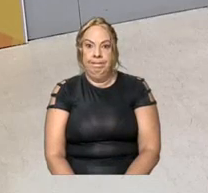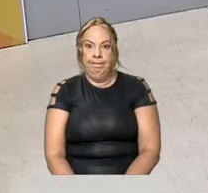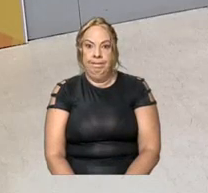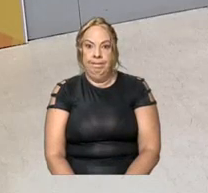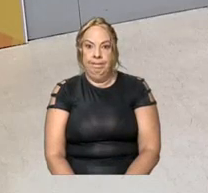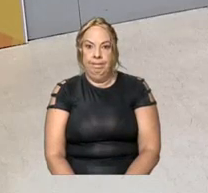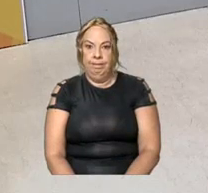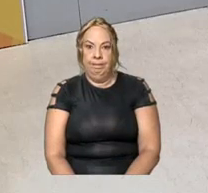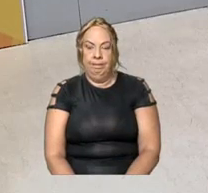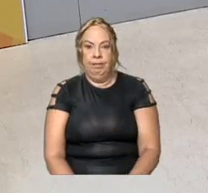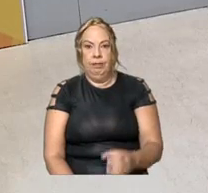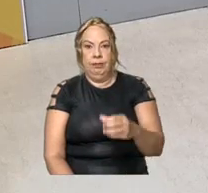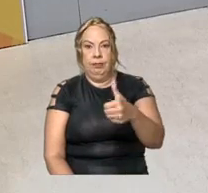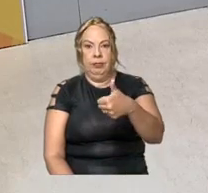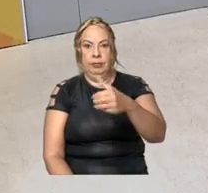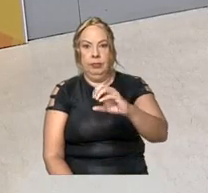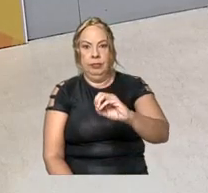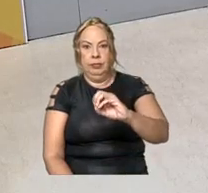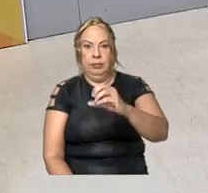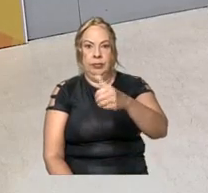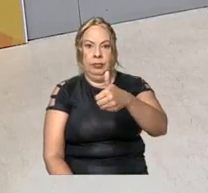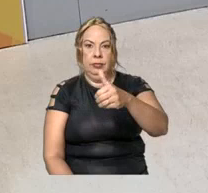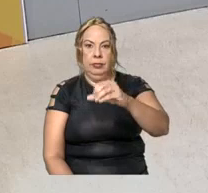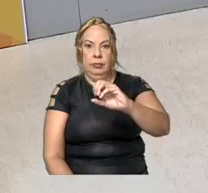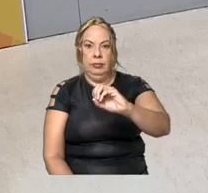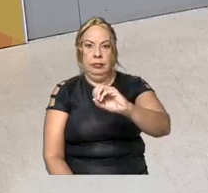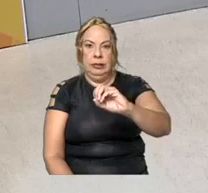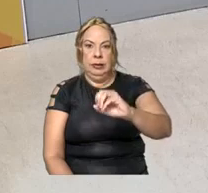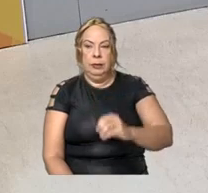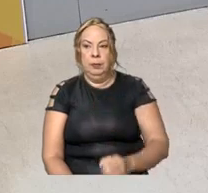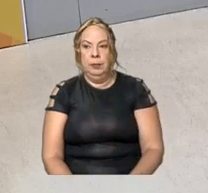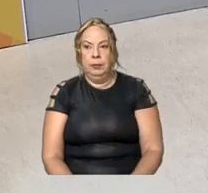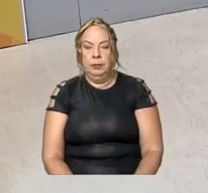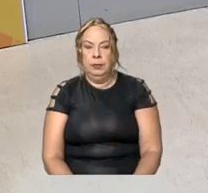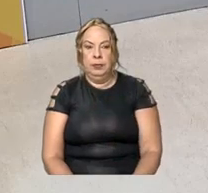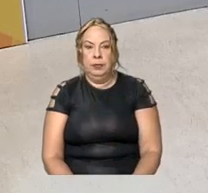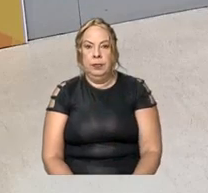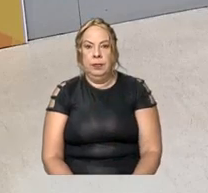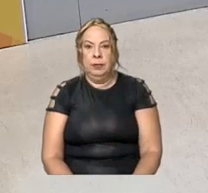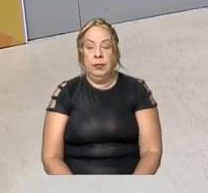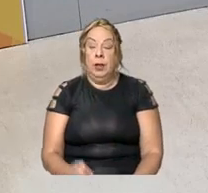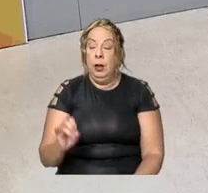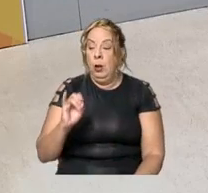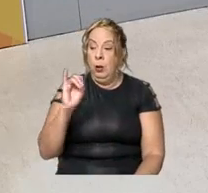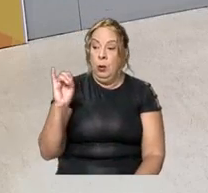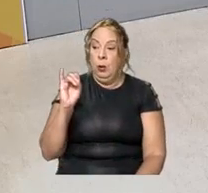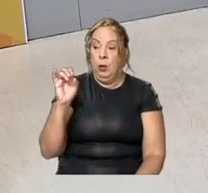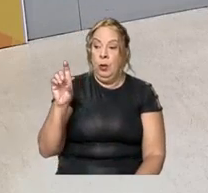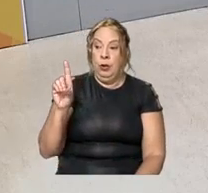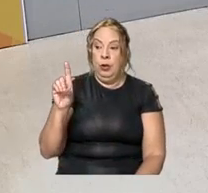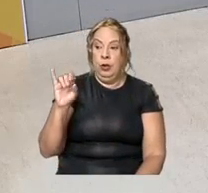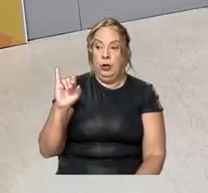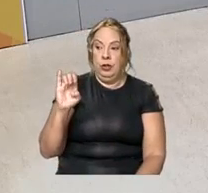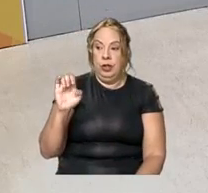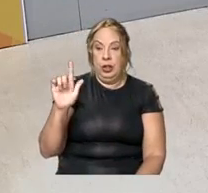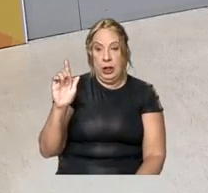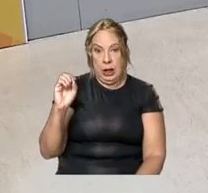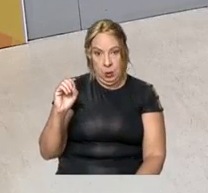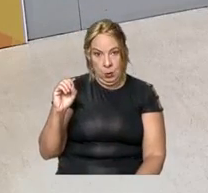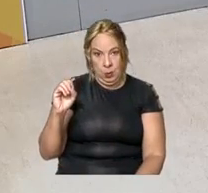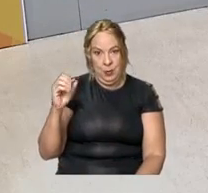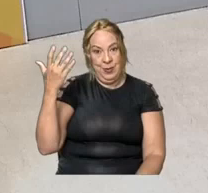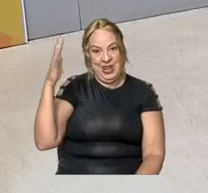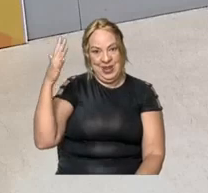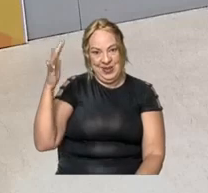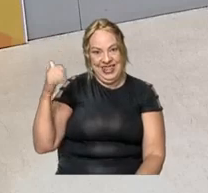com 10. Número 10. Diego Moraes, tá fazendo aniversário.